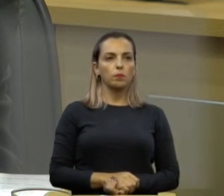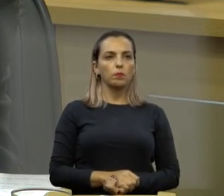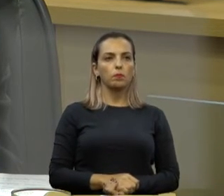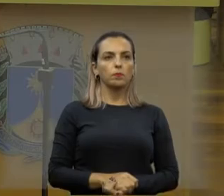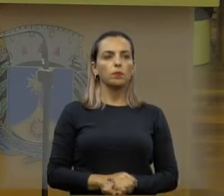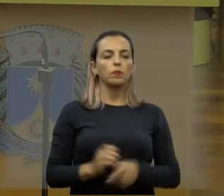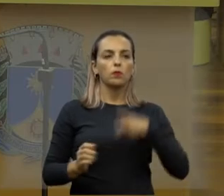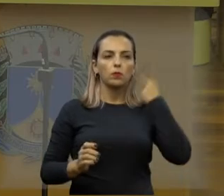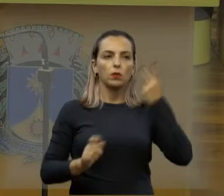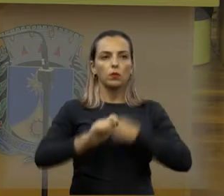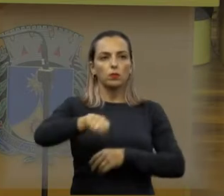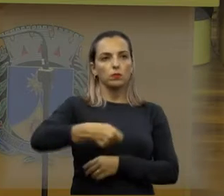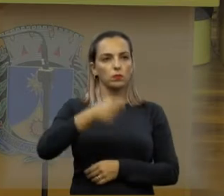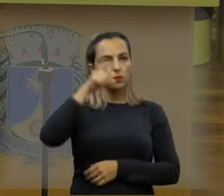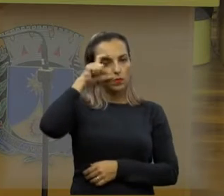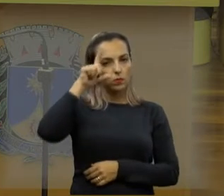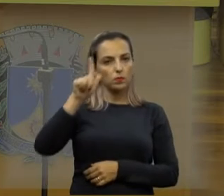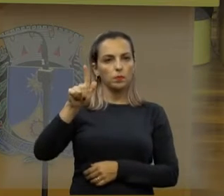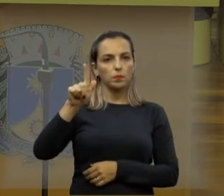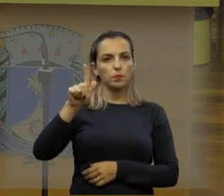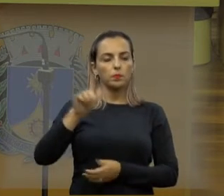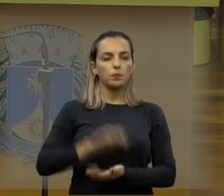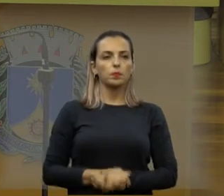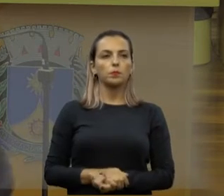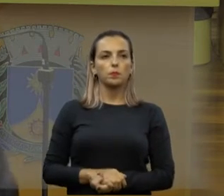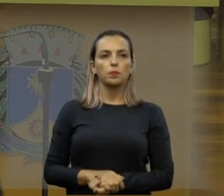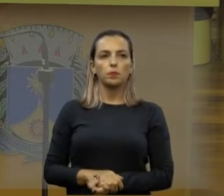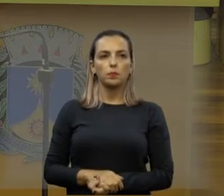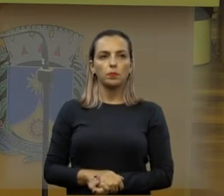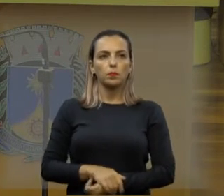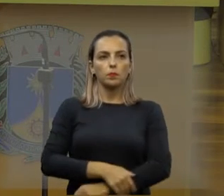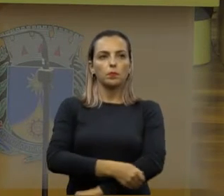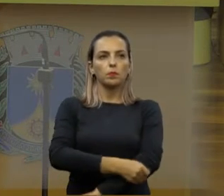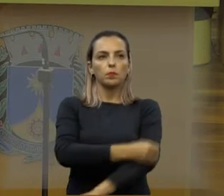Vereador Gerson da farmácia com a palavra